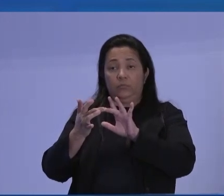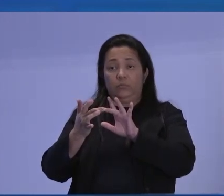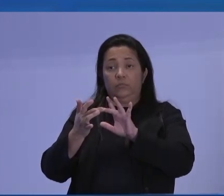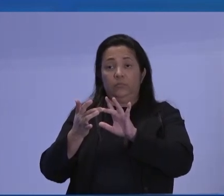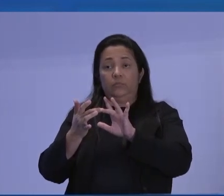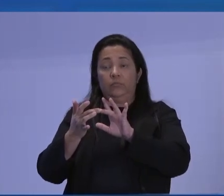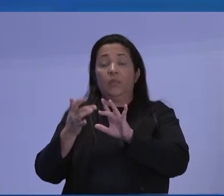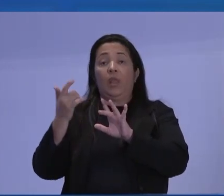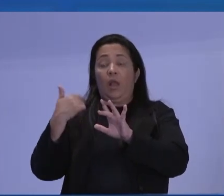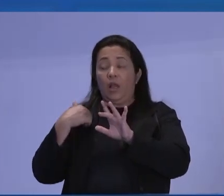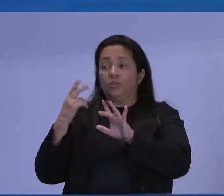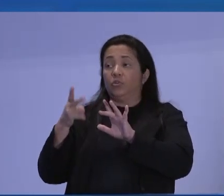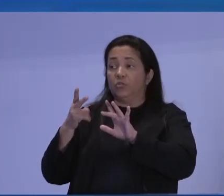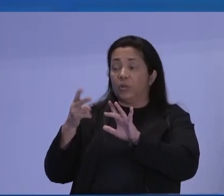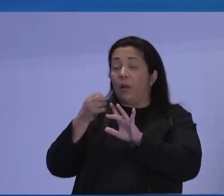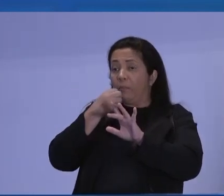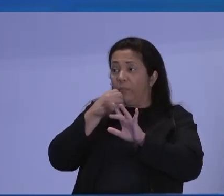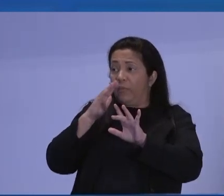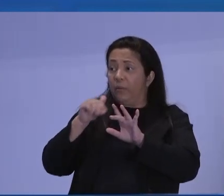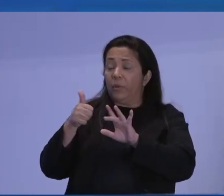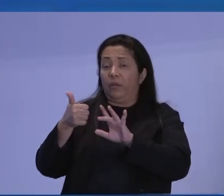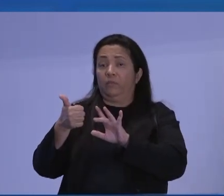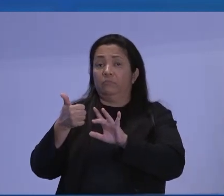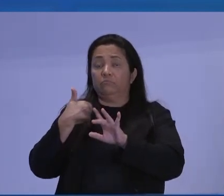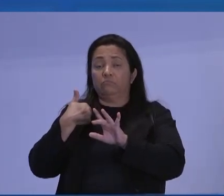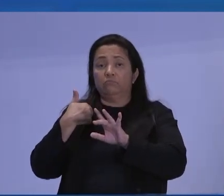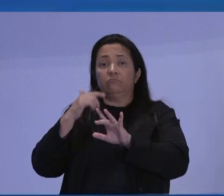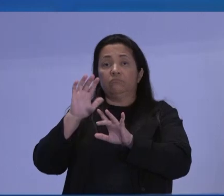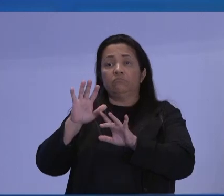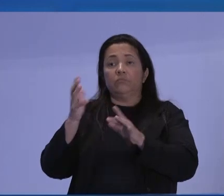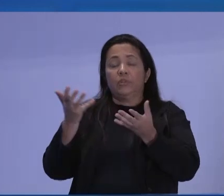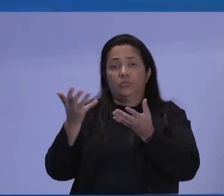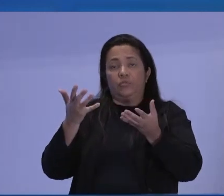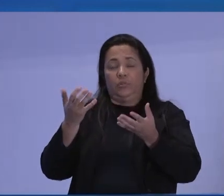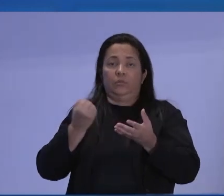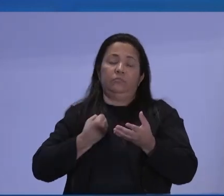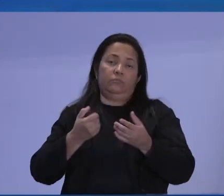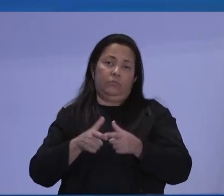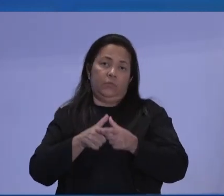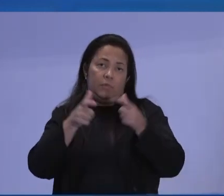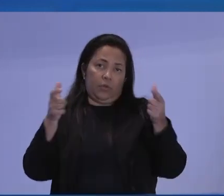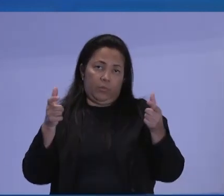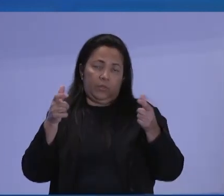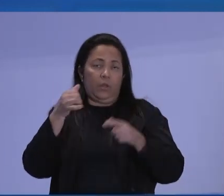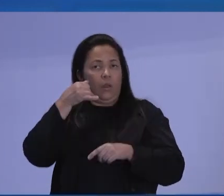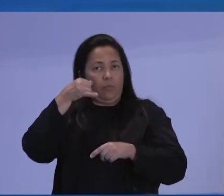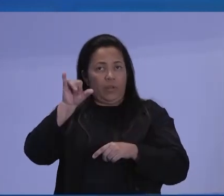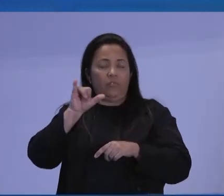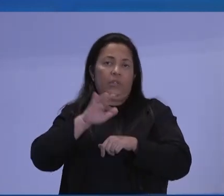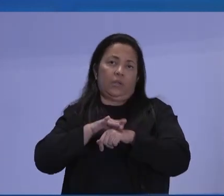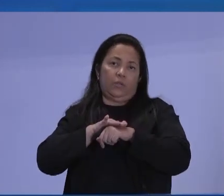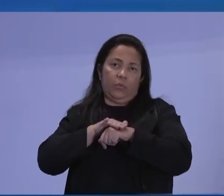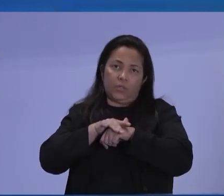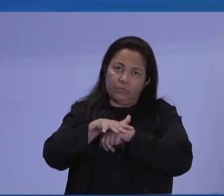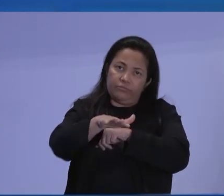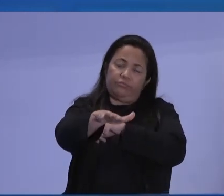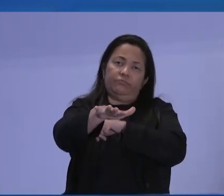da gente estar relativamente bem, a ideia é a gente aumentar muito esse número de casos para evitar a transmissão da doença.